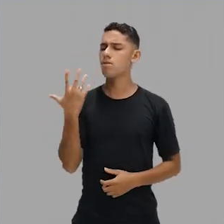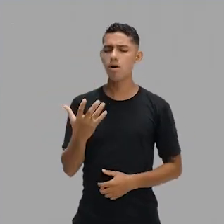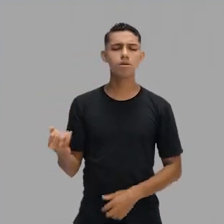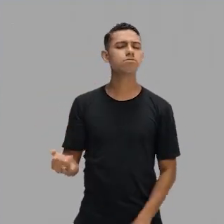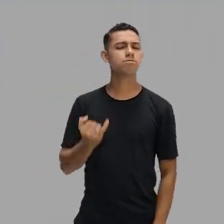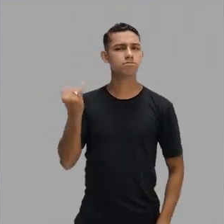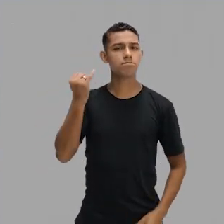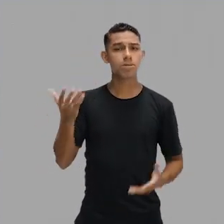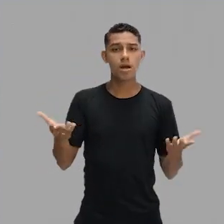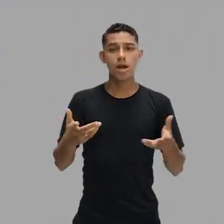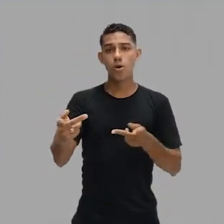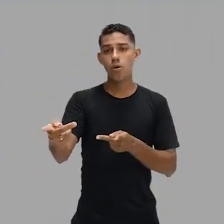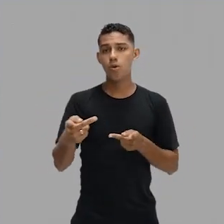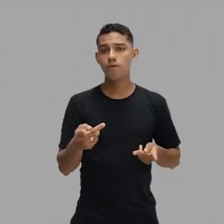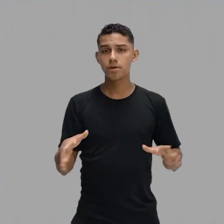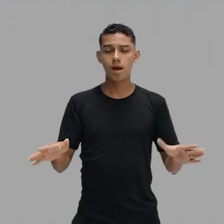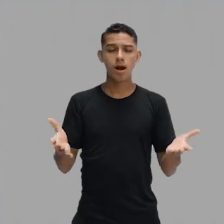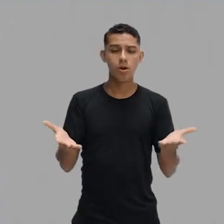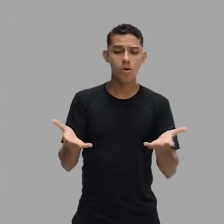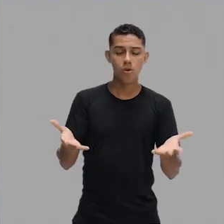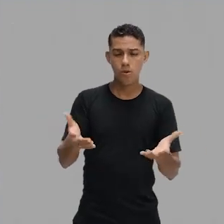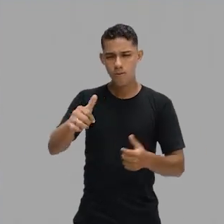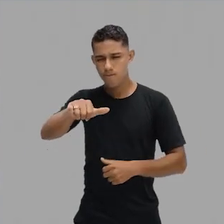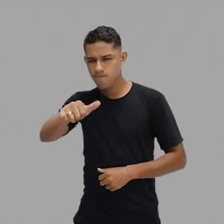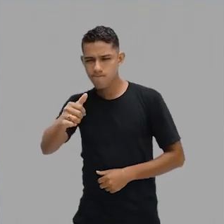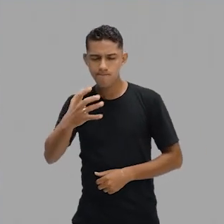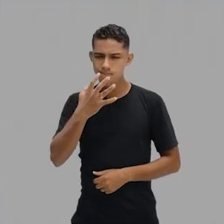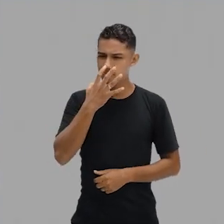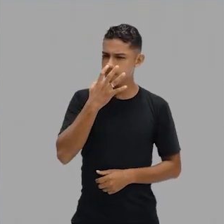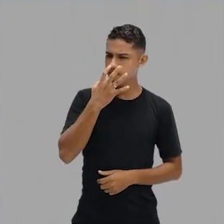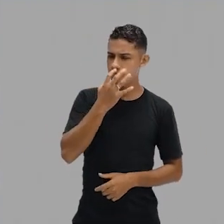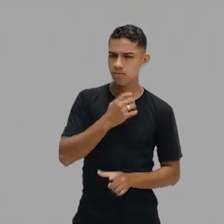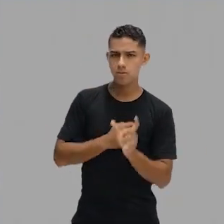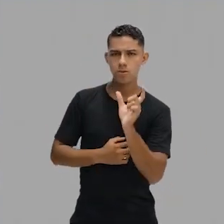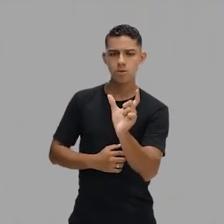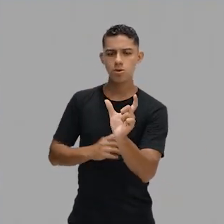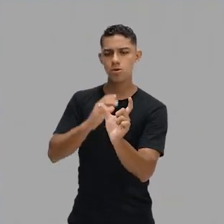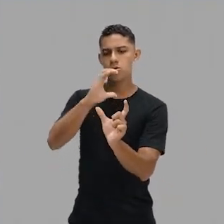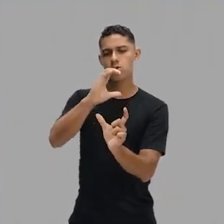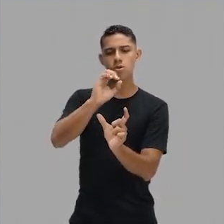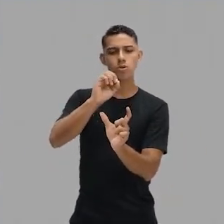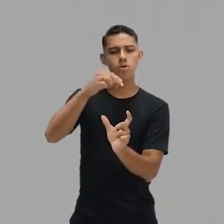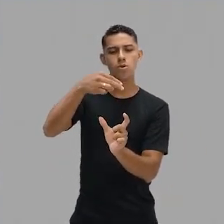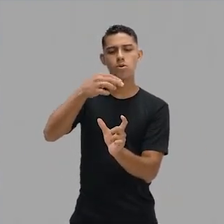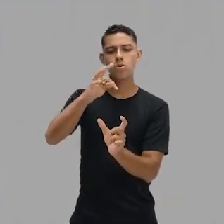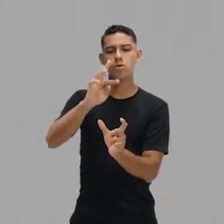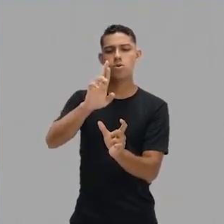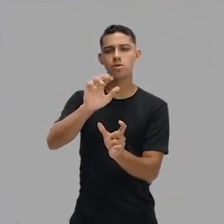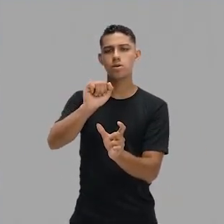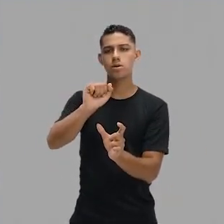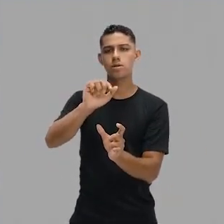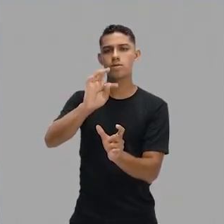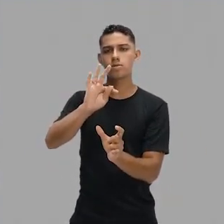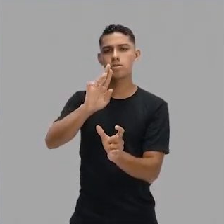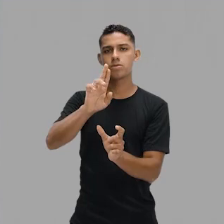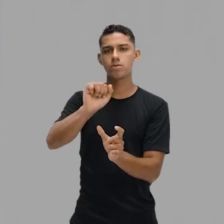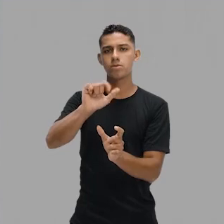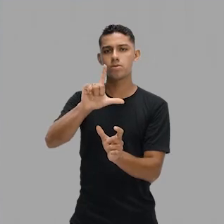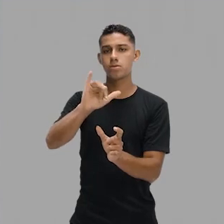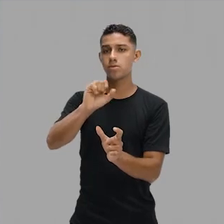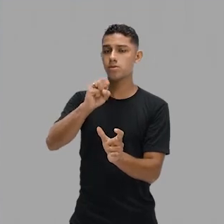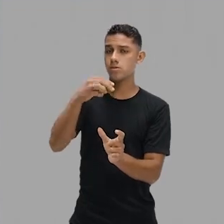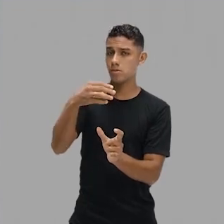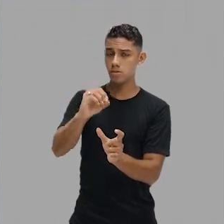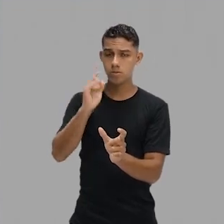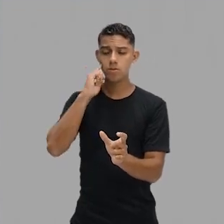de uma análise sobre o contratualismo a partir de questões que vão aparecer em livros, vestibulares, em todos os lugares que vocês